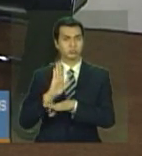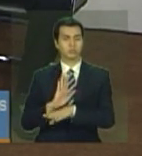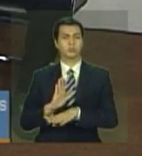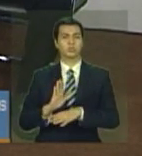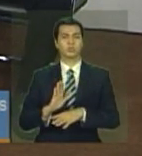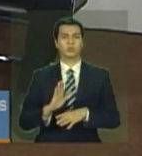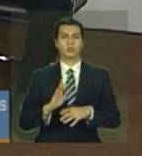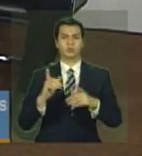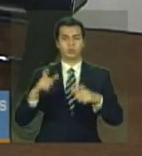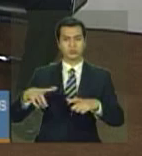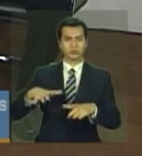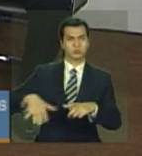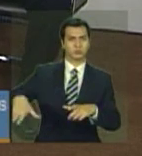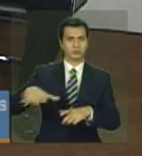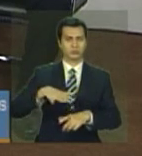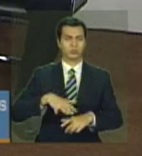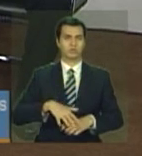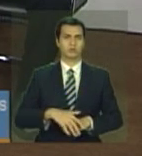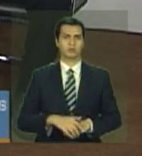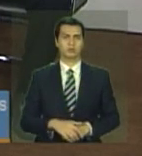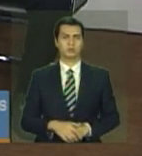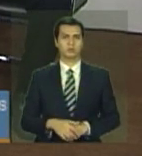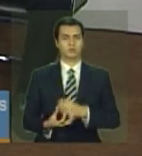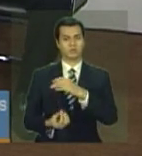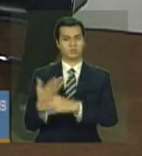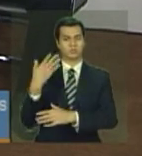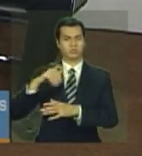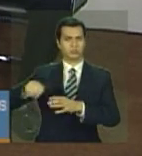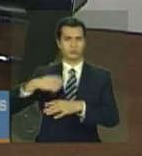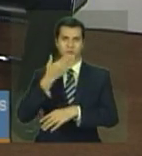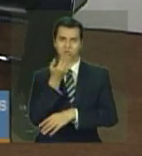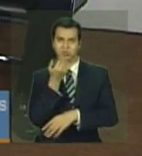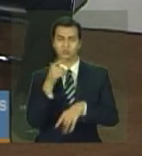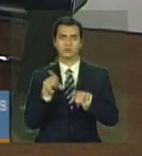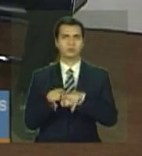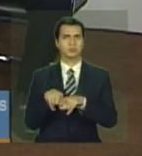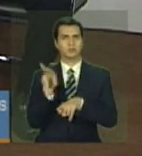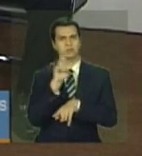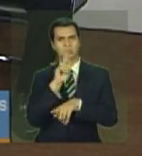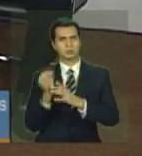localizadas em território também dessas cozinhas, né, ou dos restaurantes, né?